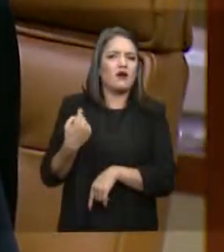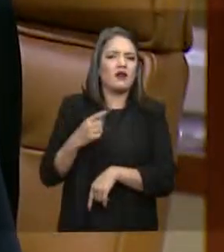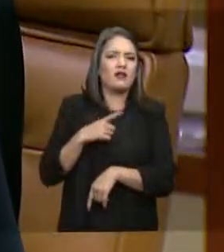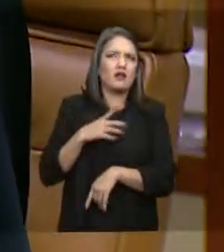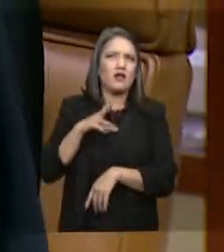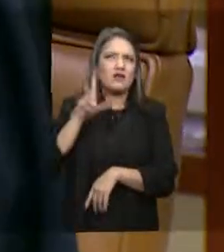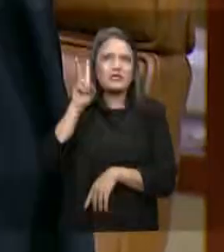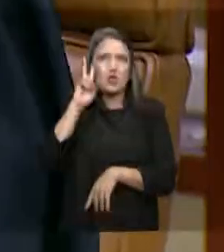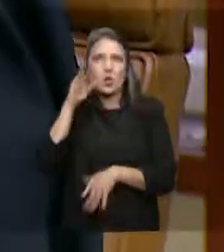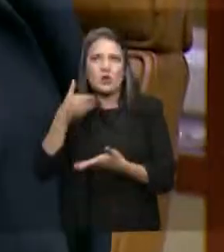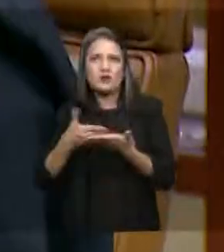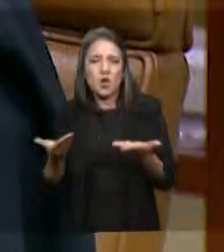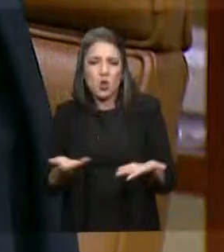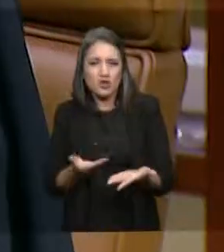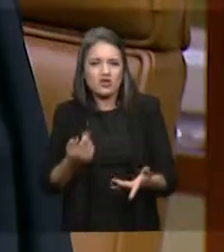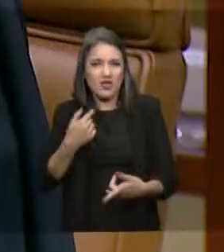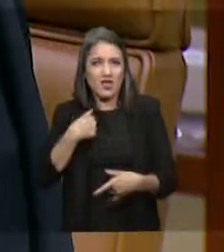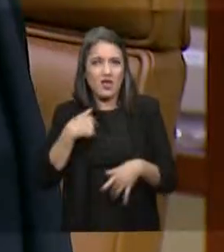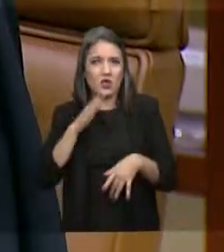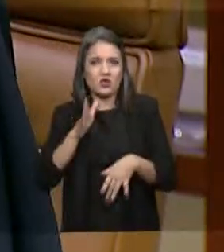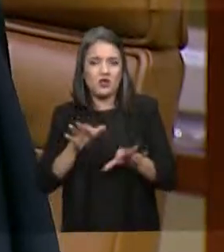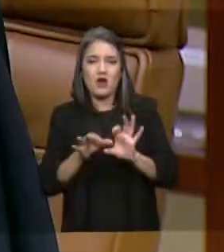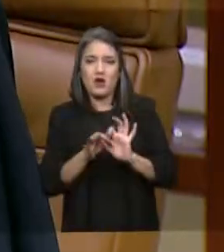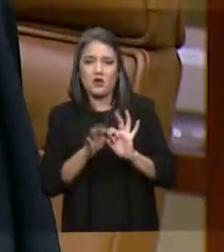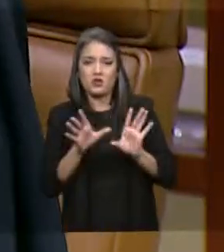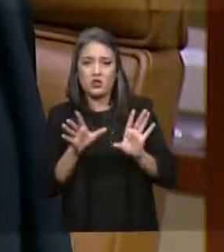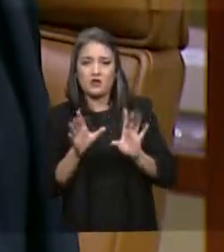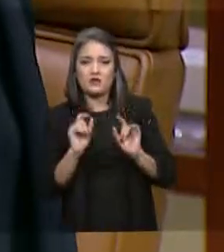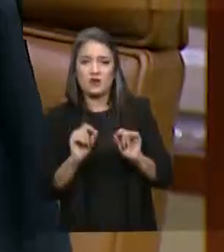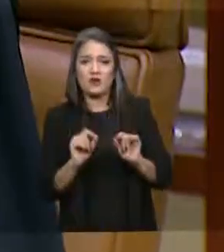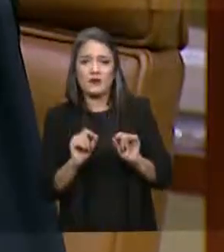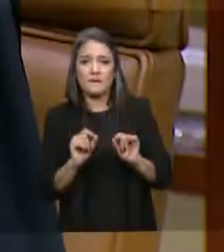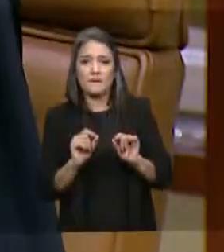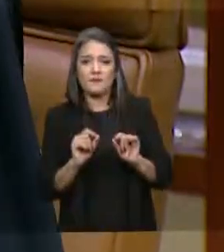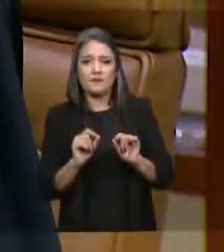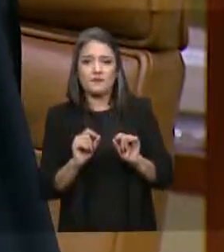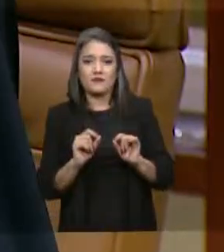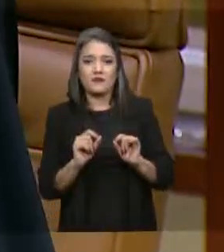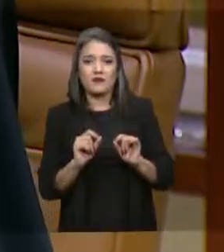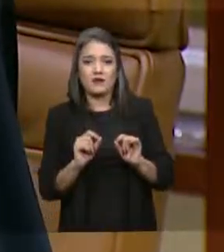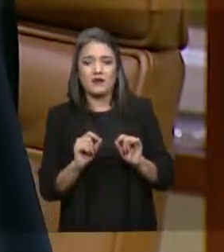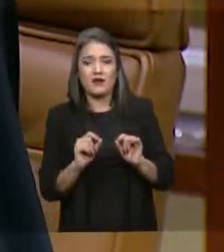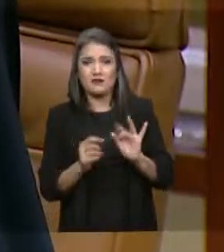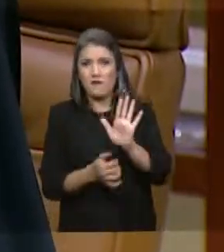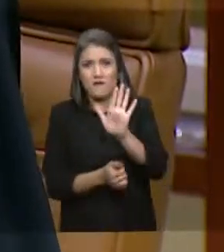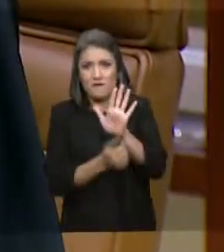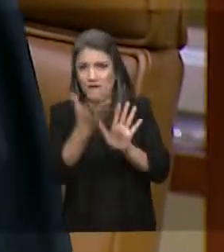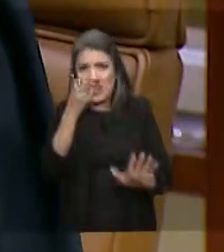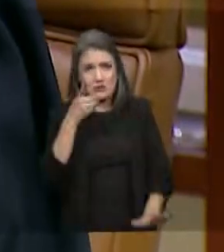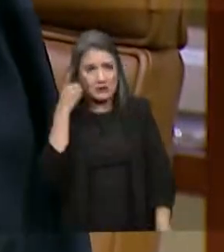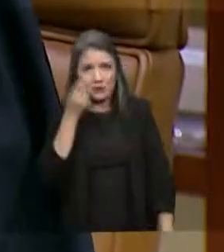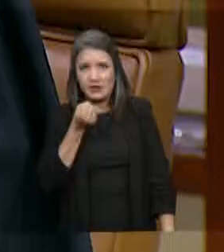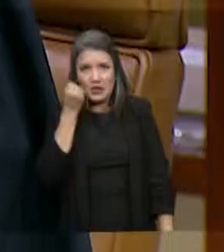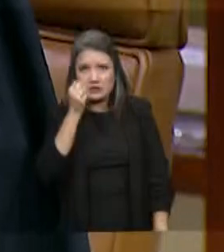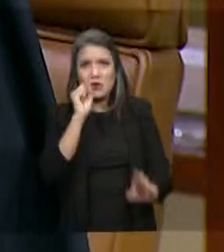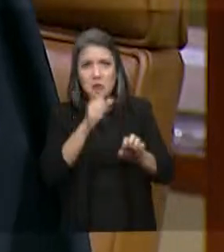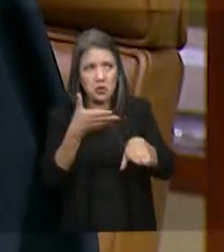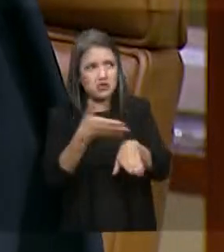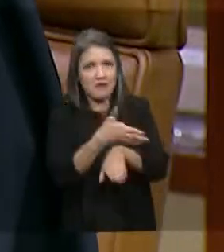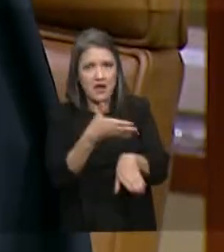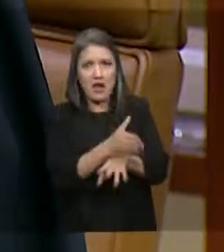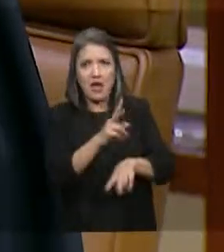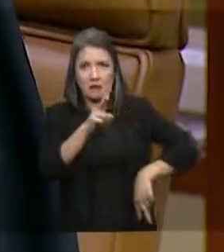segundo e hoje autorizei a visita de mais de uma dezena de parlamentares é importante